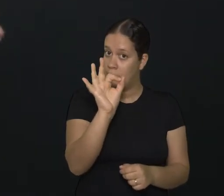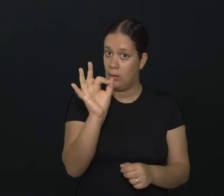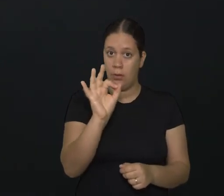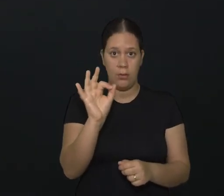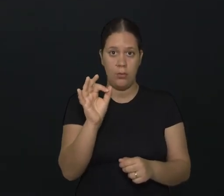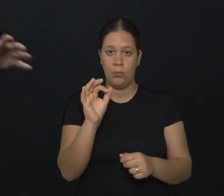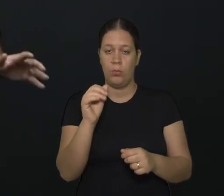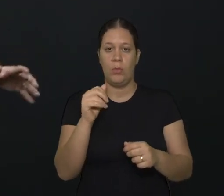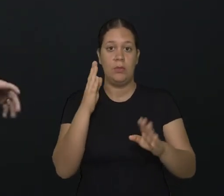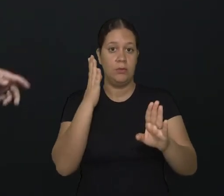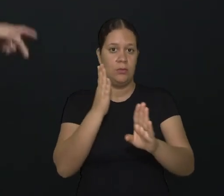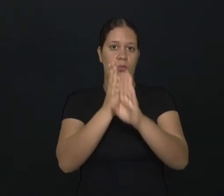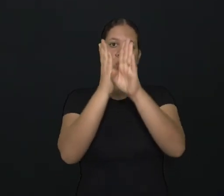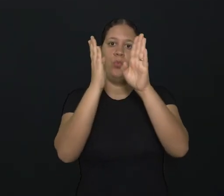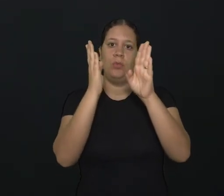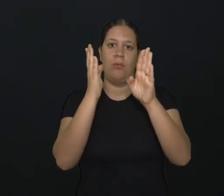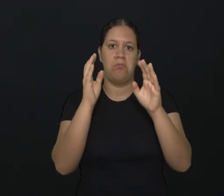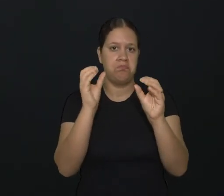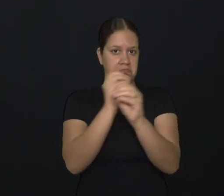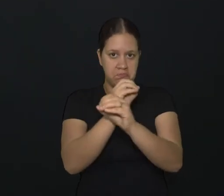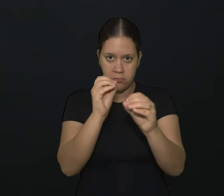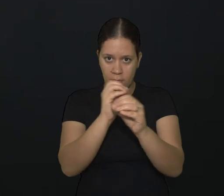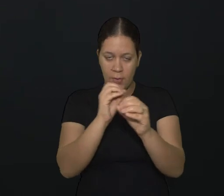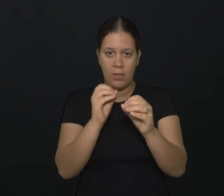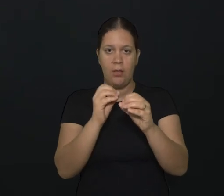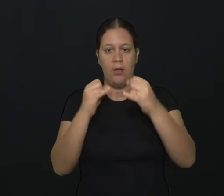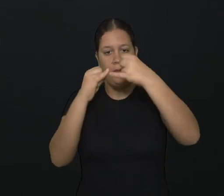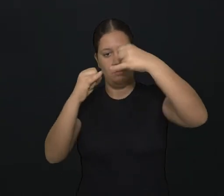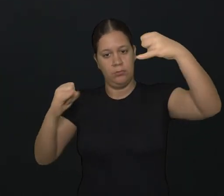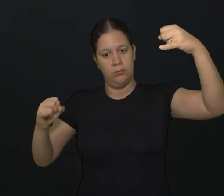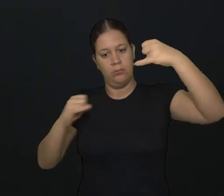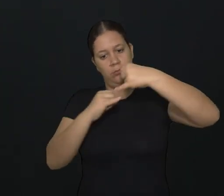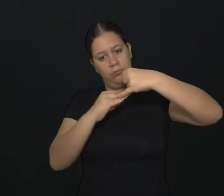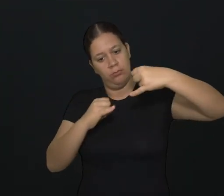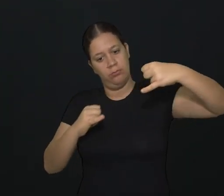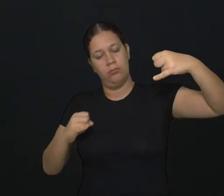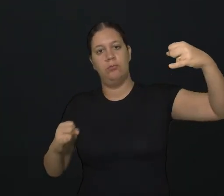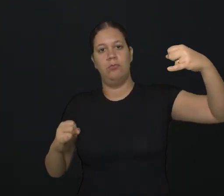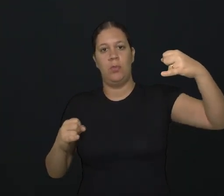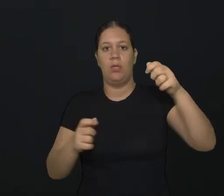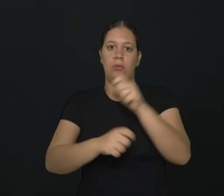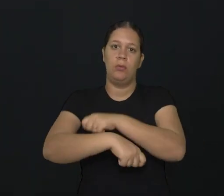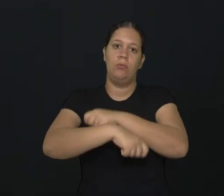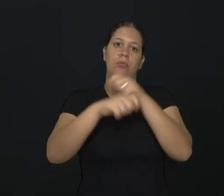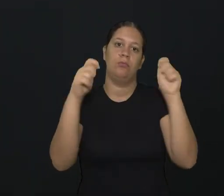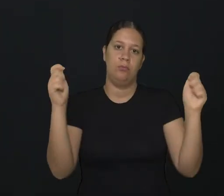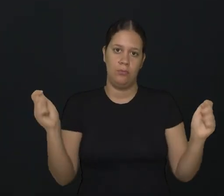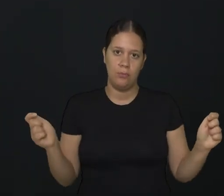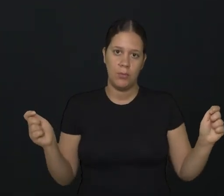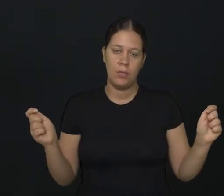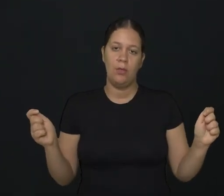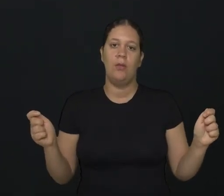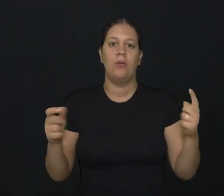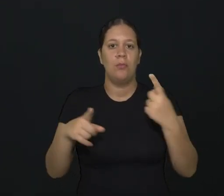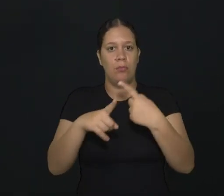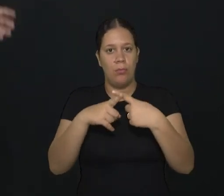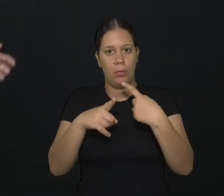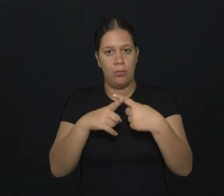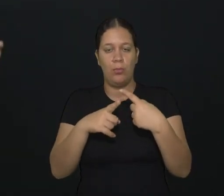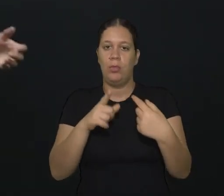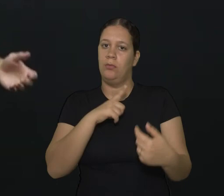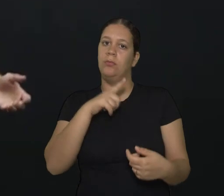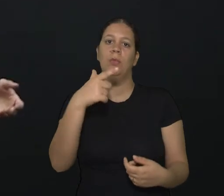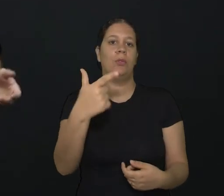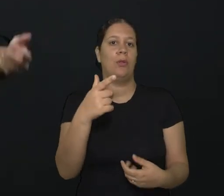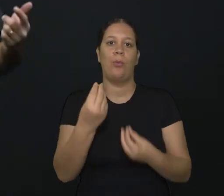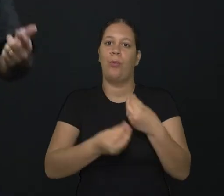se encontram em nenhum ponto, então esse sistema ele é chamado de sistema impossível, até porque ele não